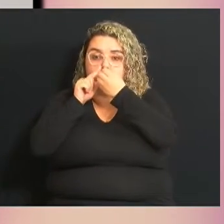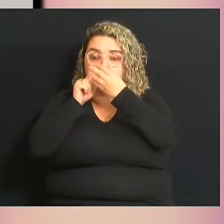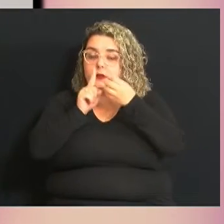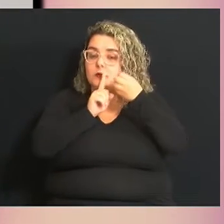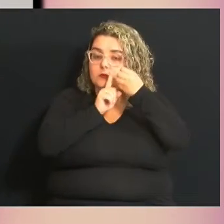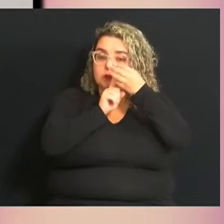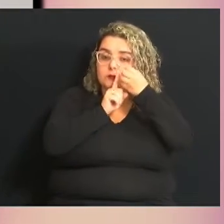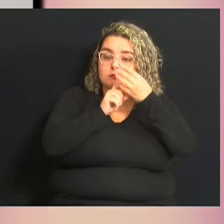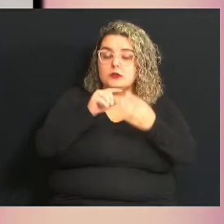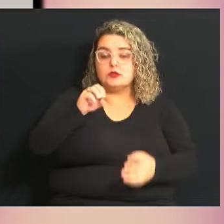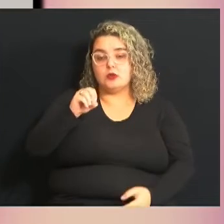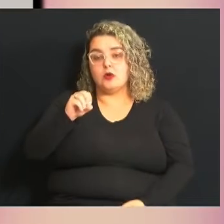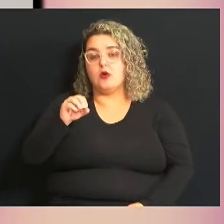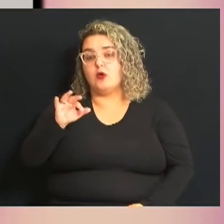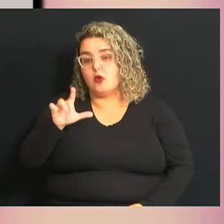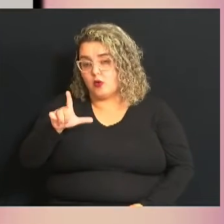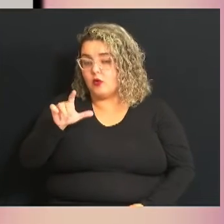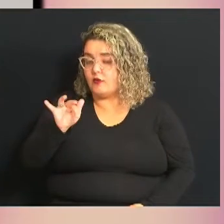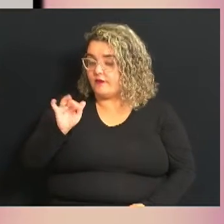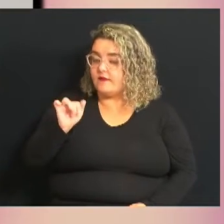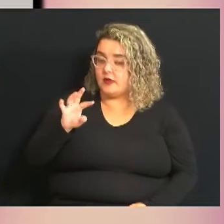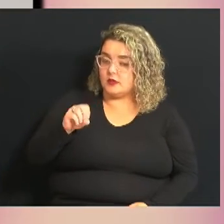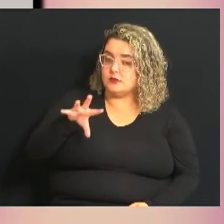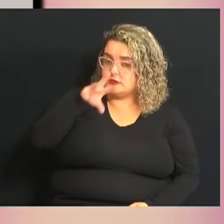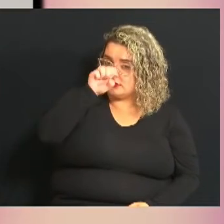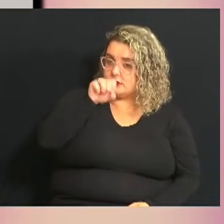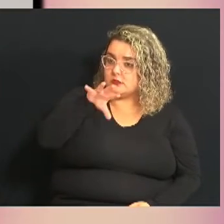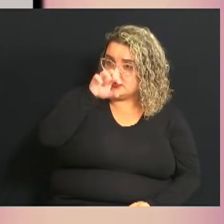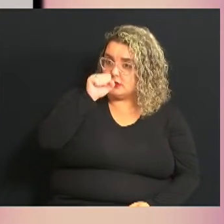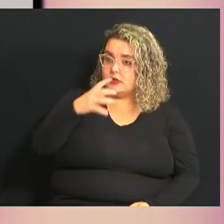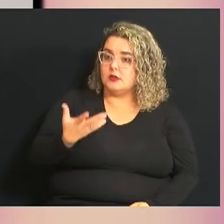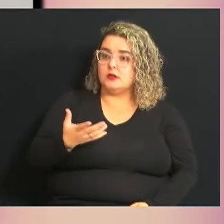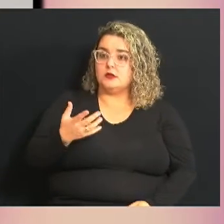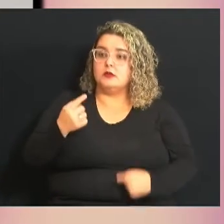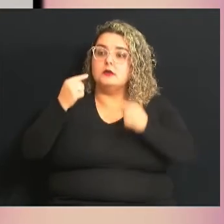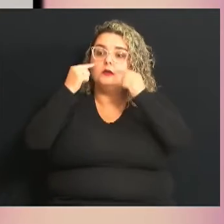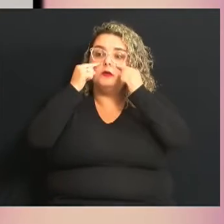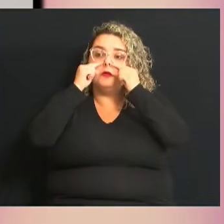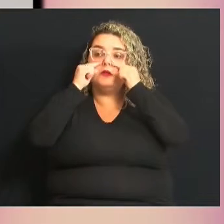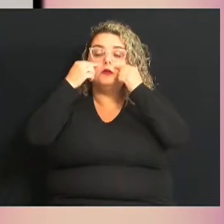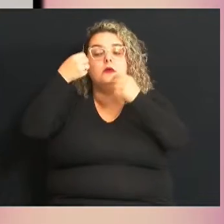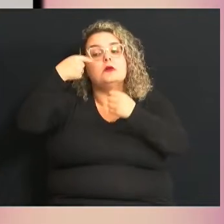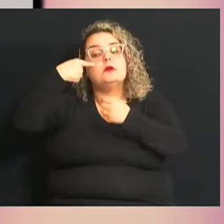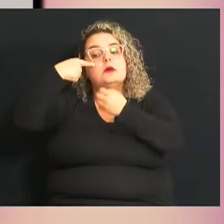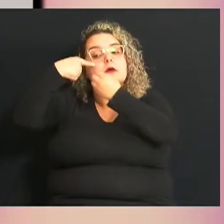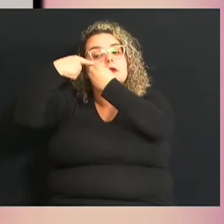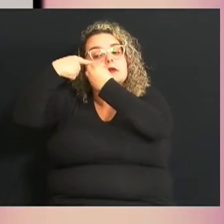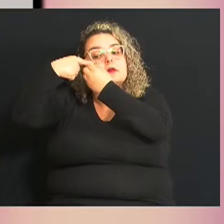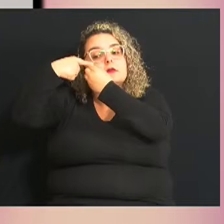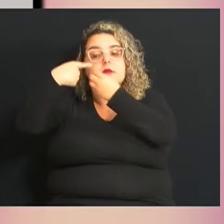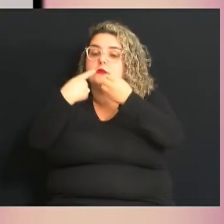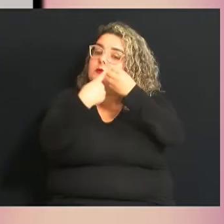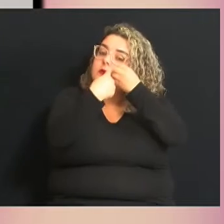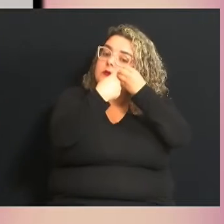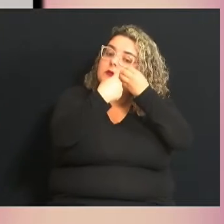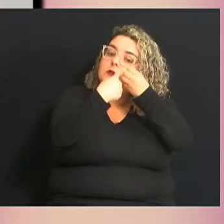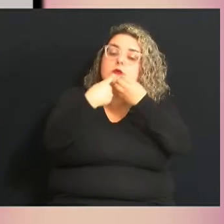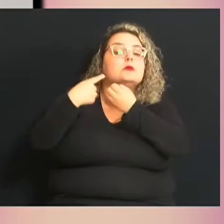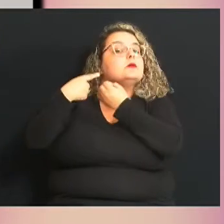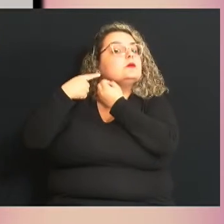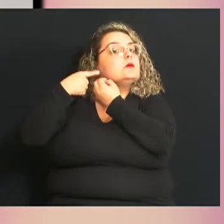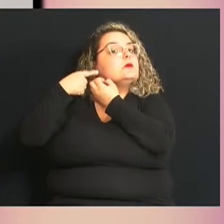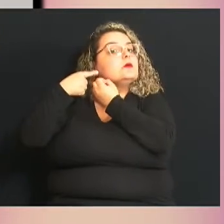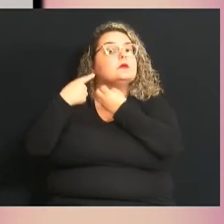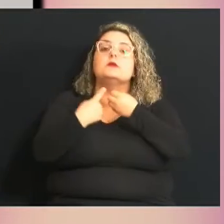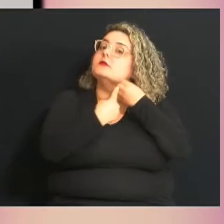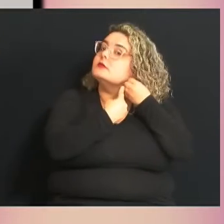olfato, né? E a região de seios da face, né, que são os seios maxilares. Você aplica